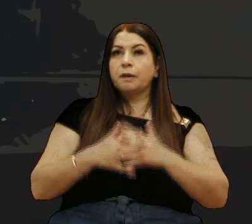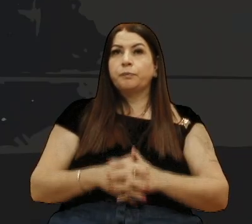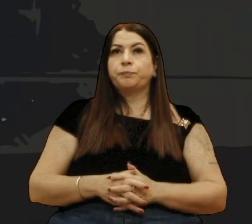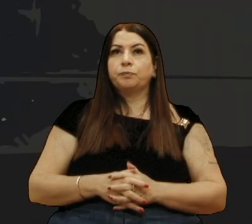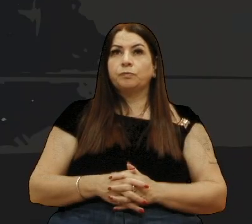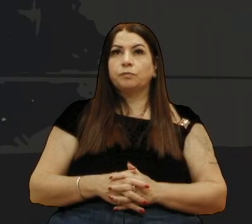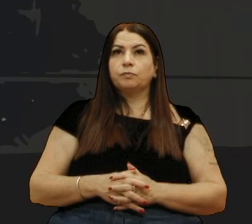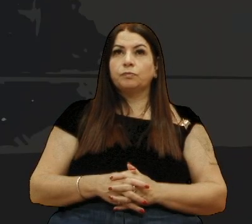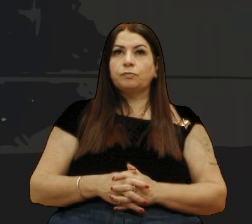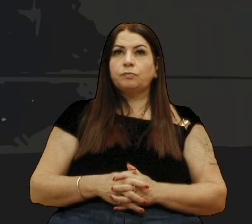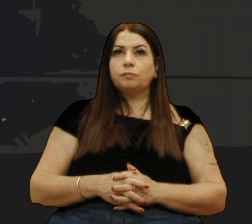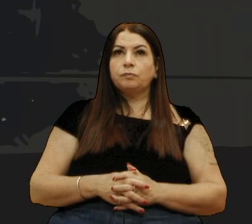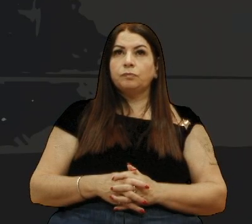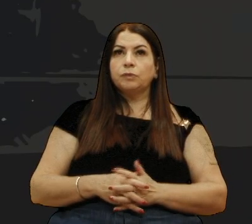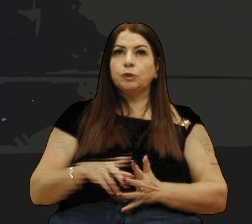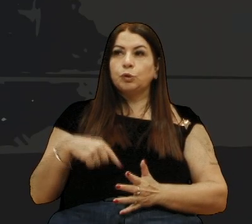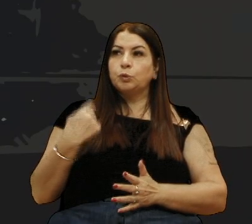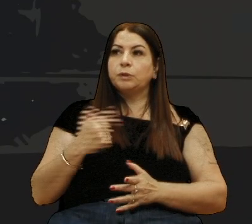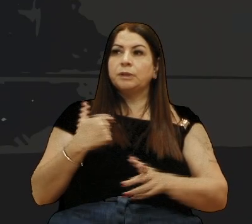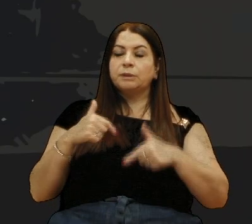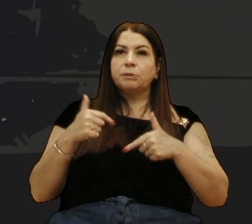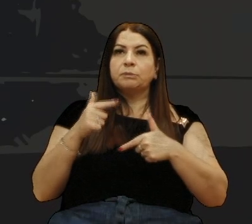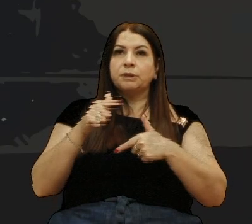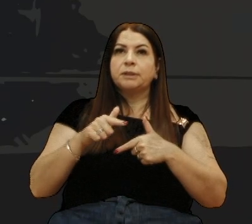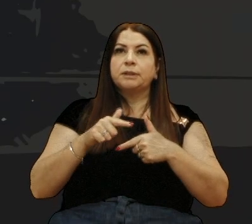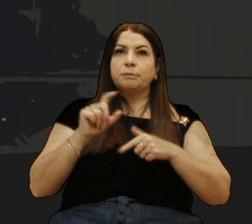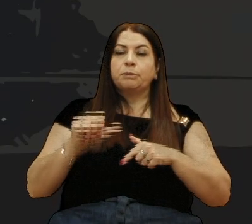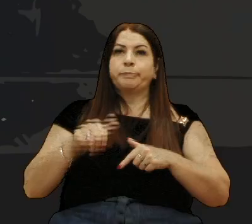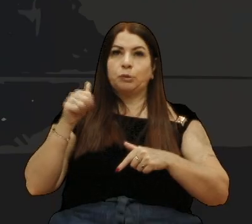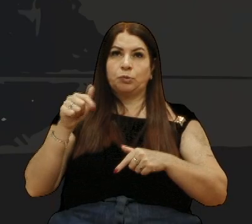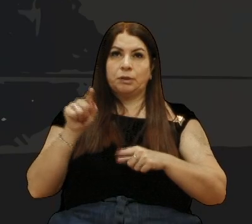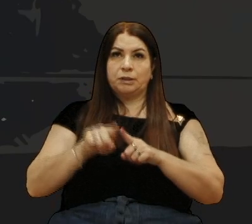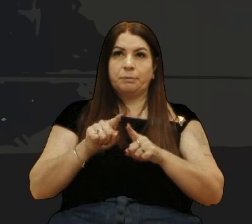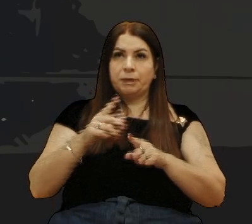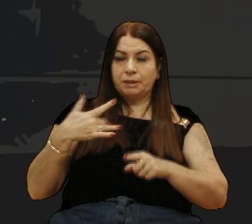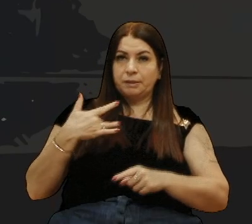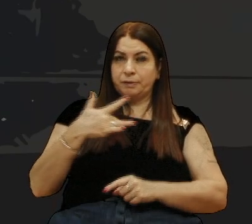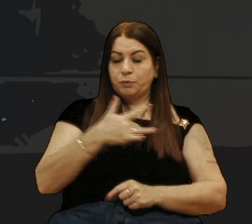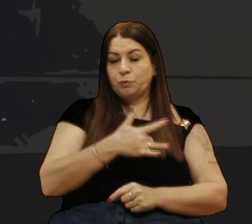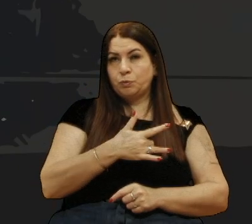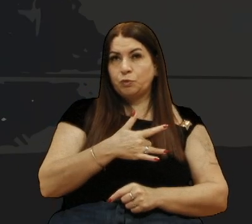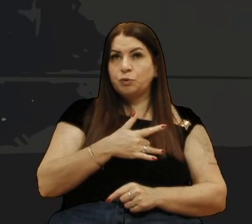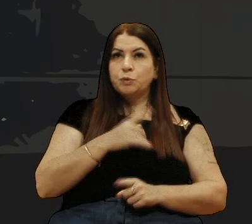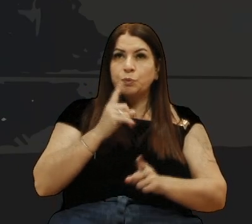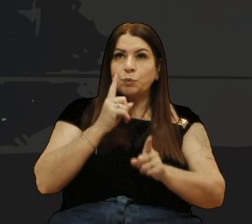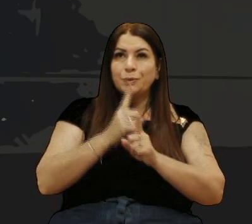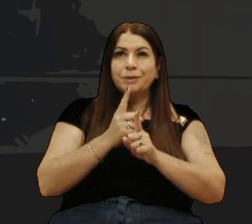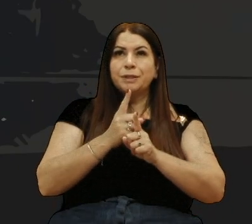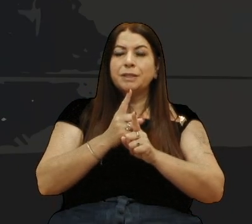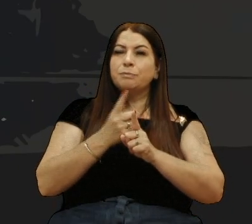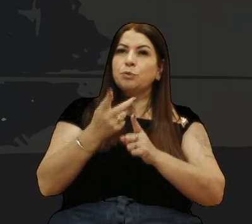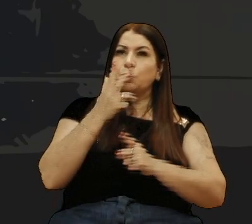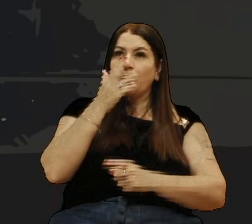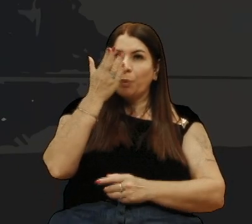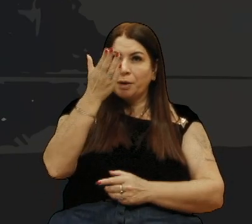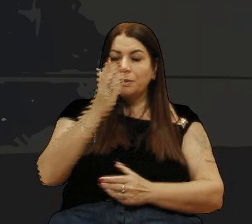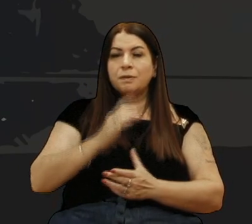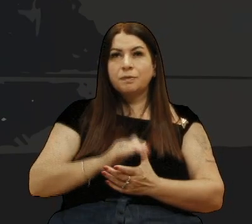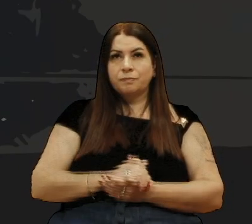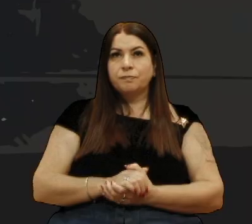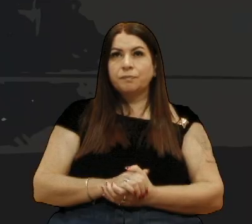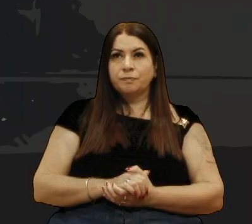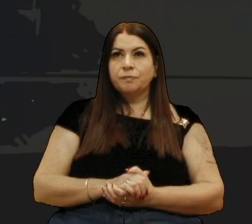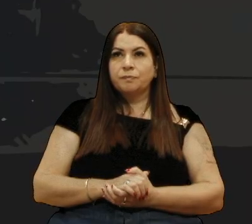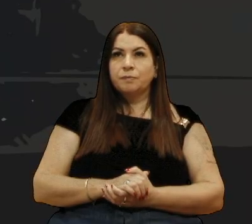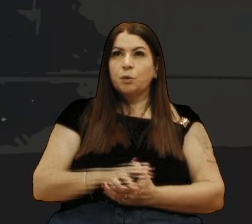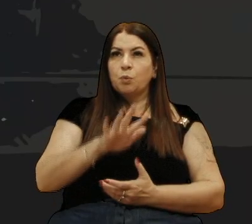A gente que trabalha aqui para a melhoria da questão da saúde, a gente se deparou com cenas como essa, né?